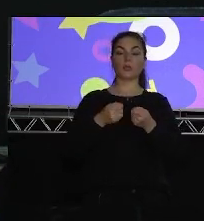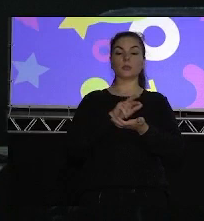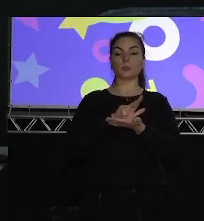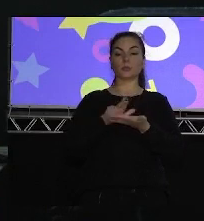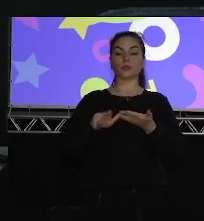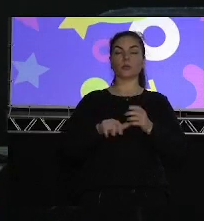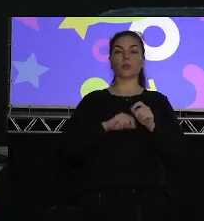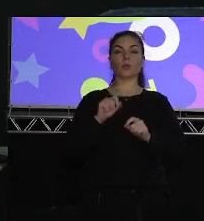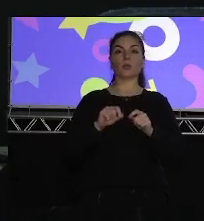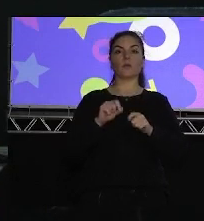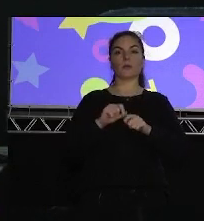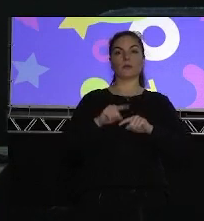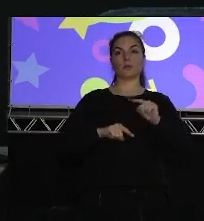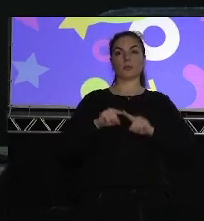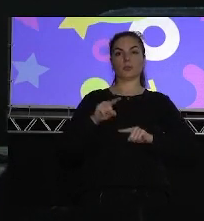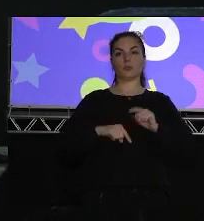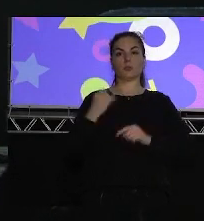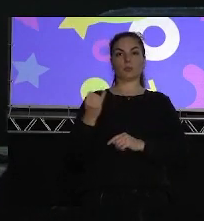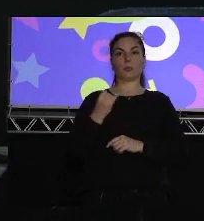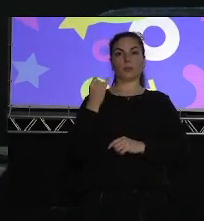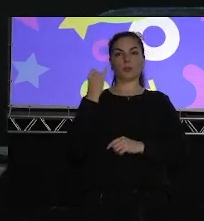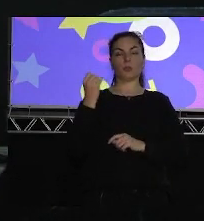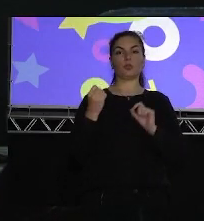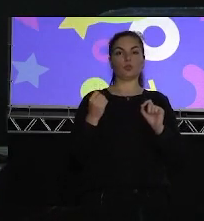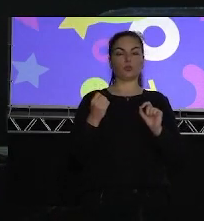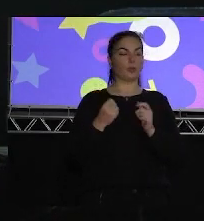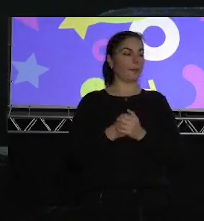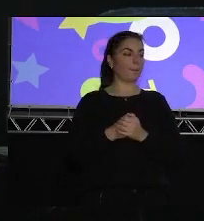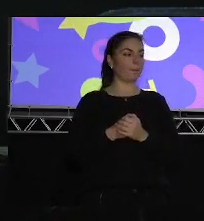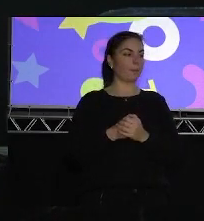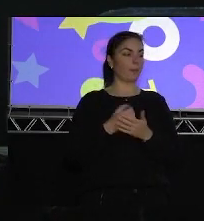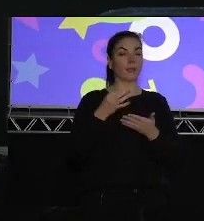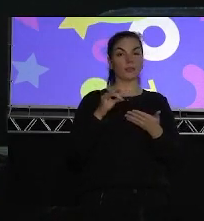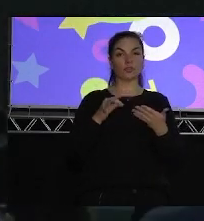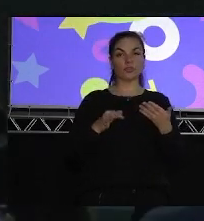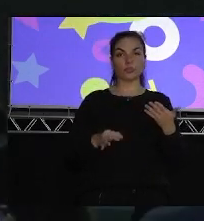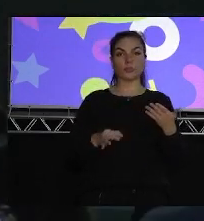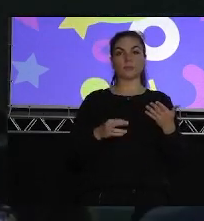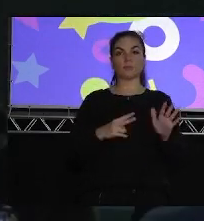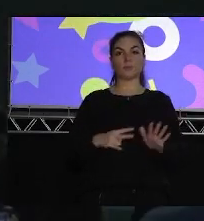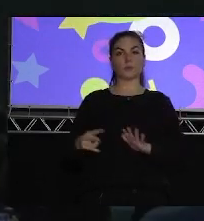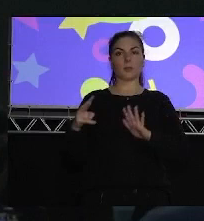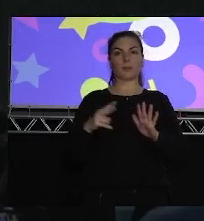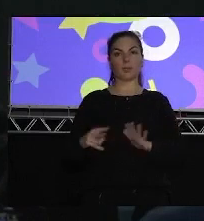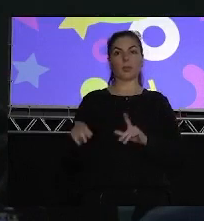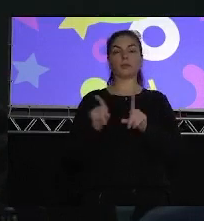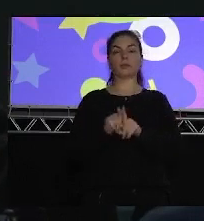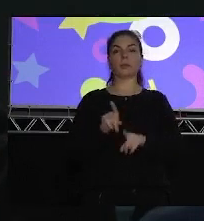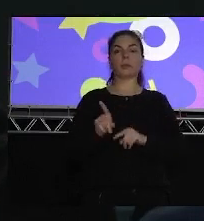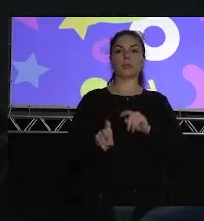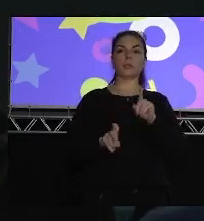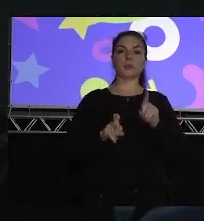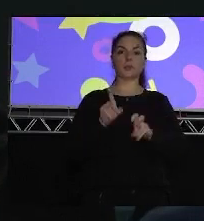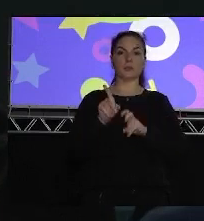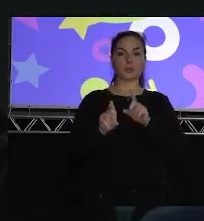algumas atividades bem importantes dentro da governança, são check-ins, check-ins semanais, quinzenais,